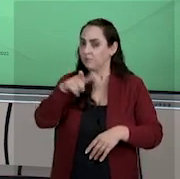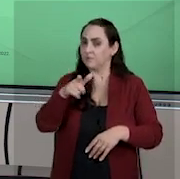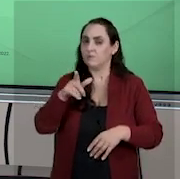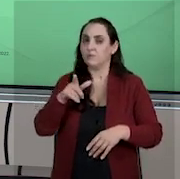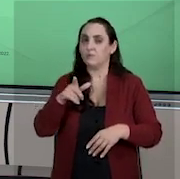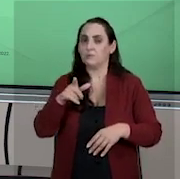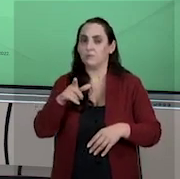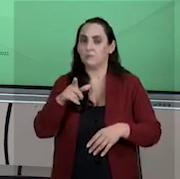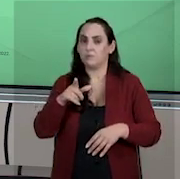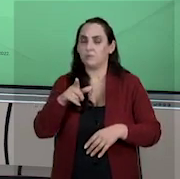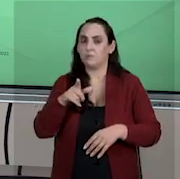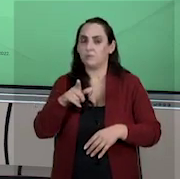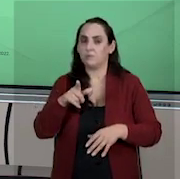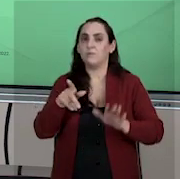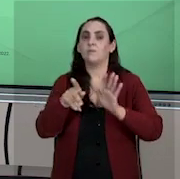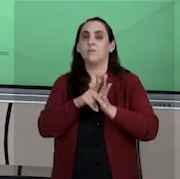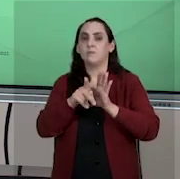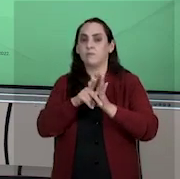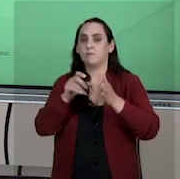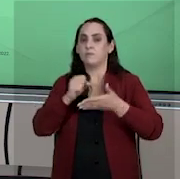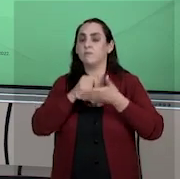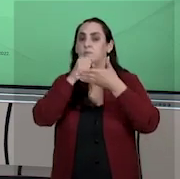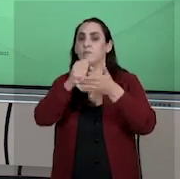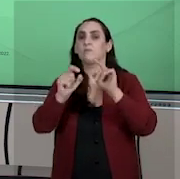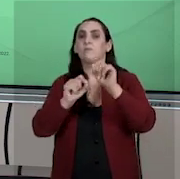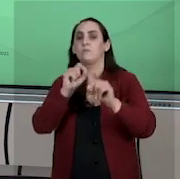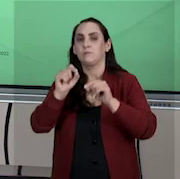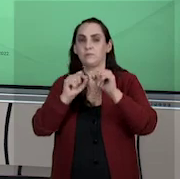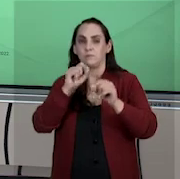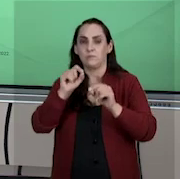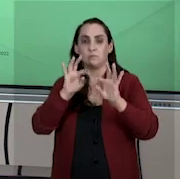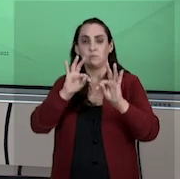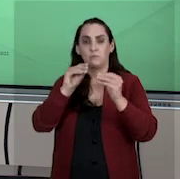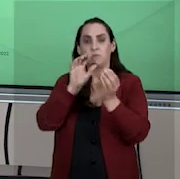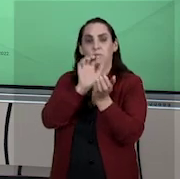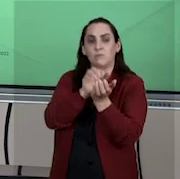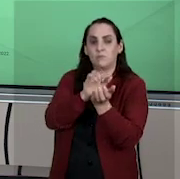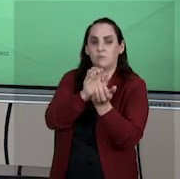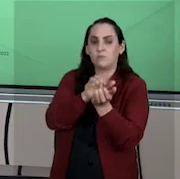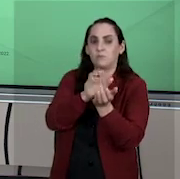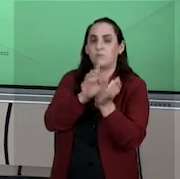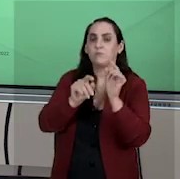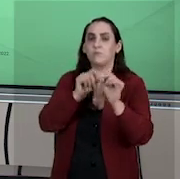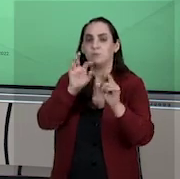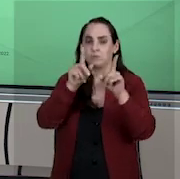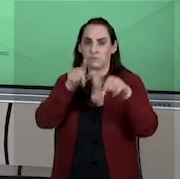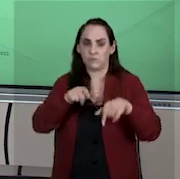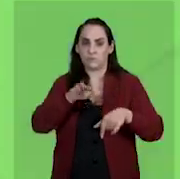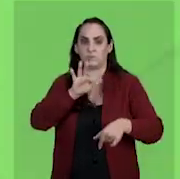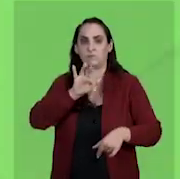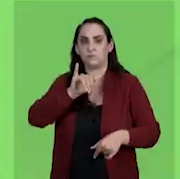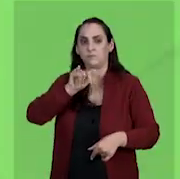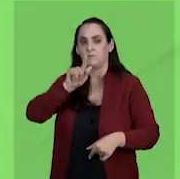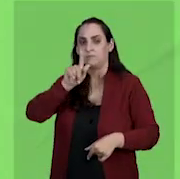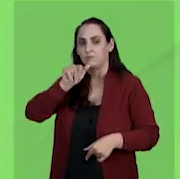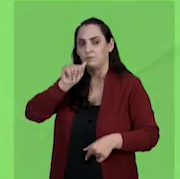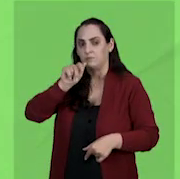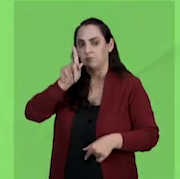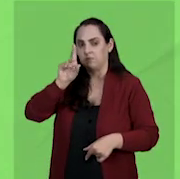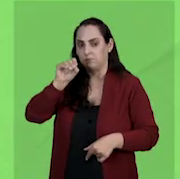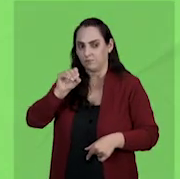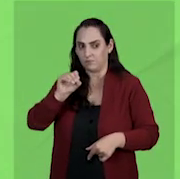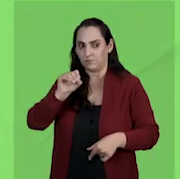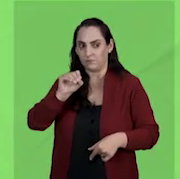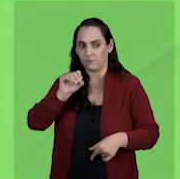glândulas que permitem o processo de digestão. Que glândulas são essas? O fígado, que é um órgão bem grande, que fica aqui na